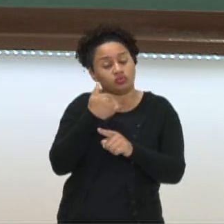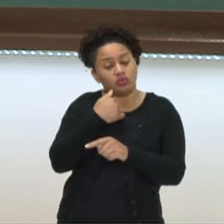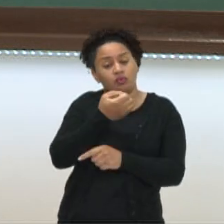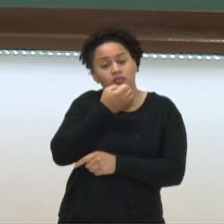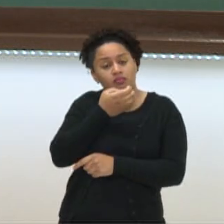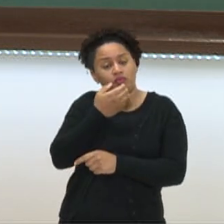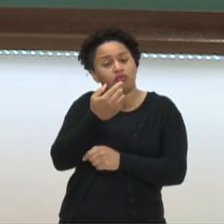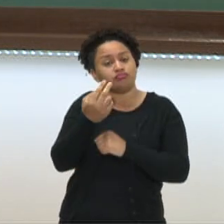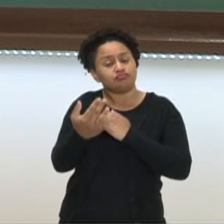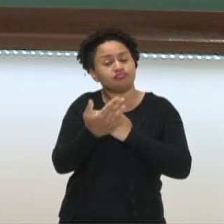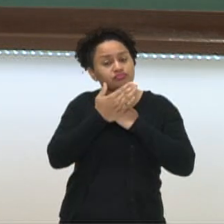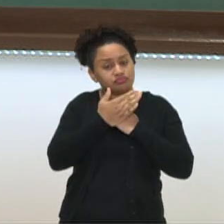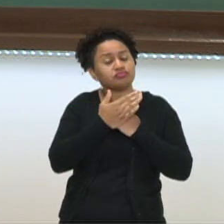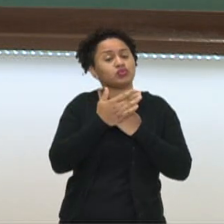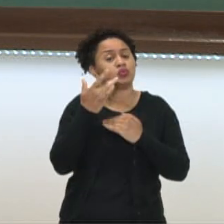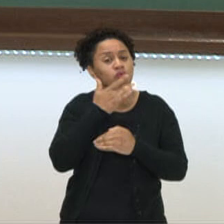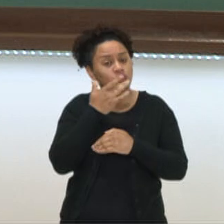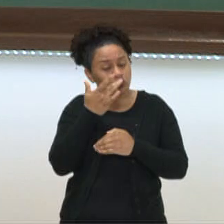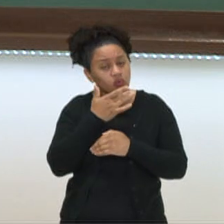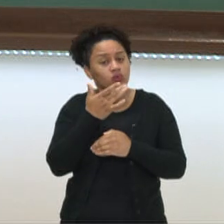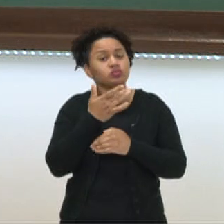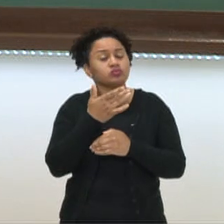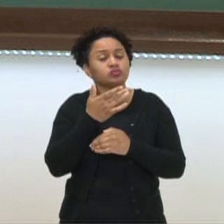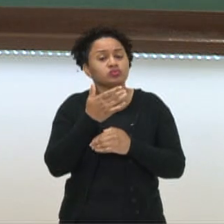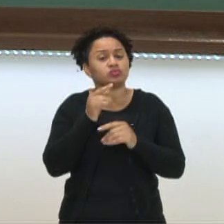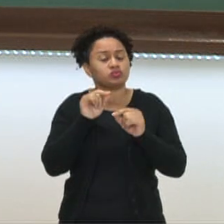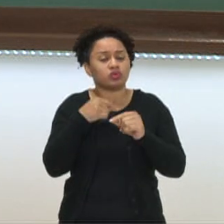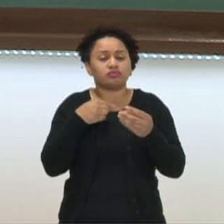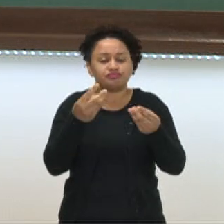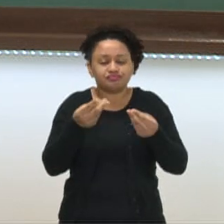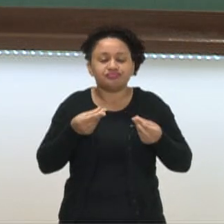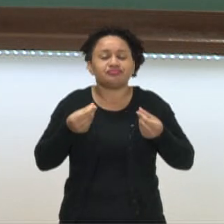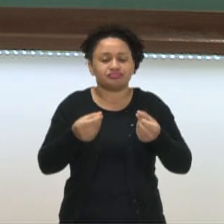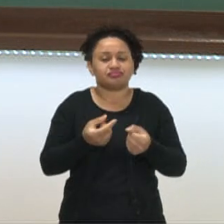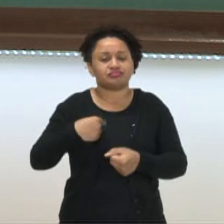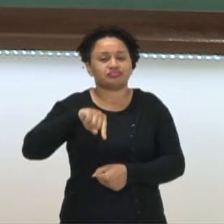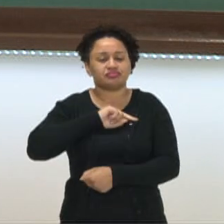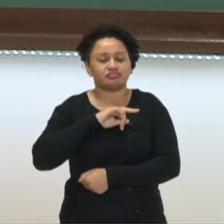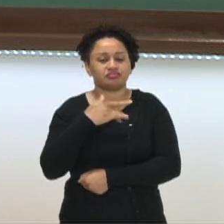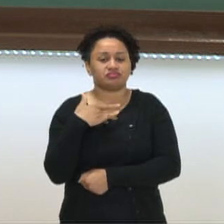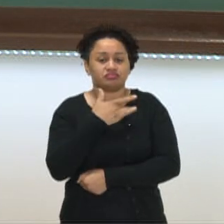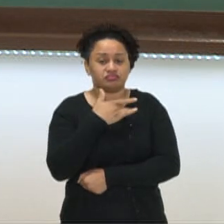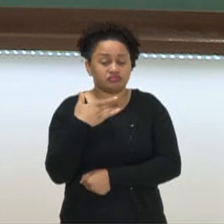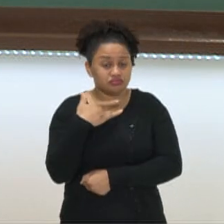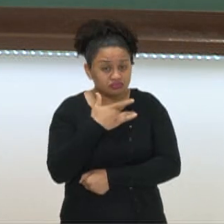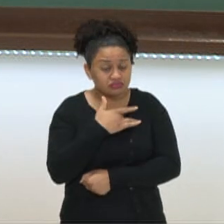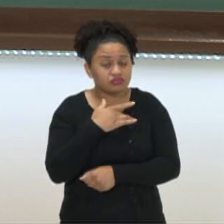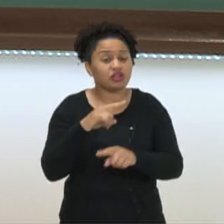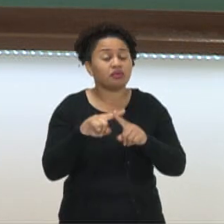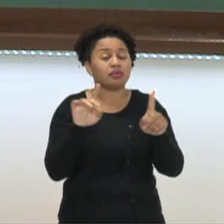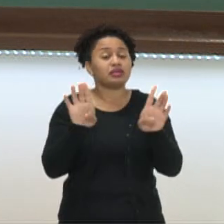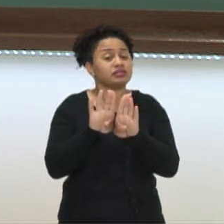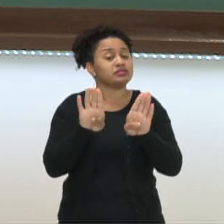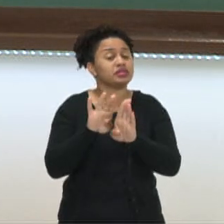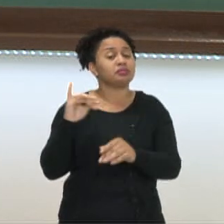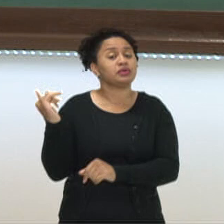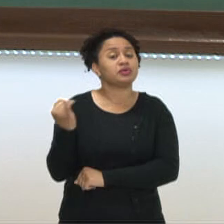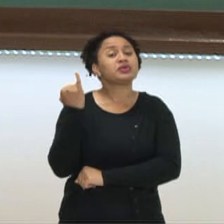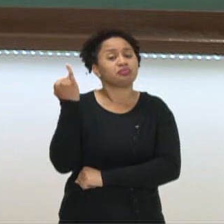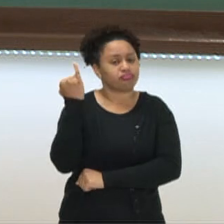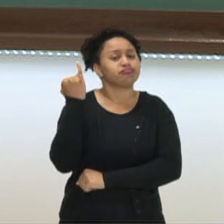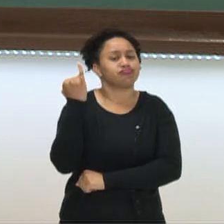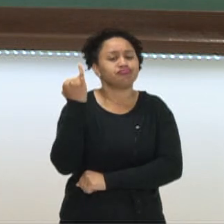nutritivo, saboroso, né, de extrema qualidade para a nossa saúde, ele tem uma grande importância